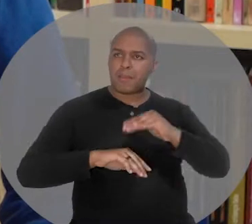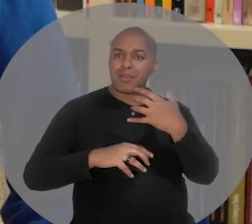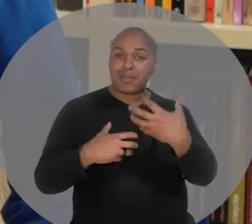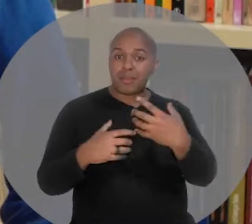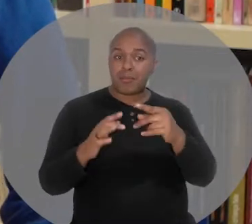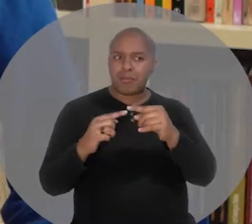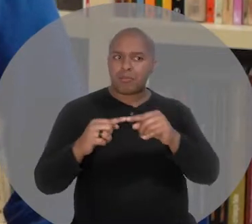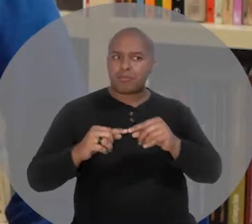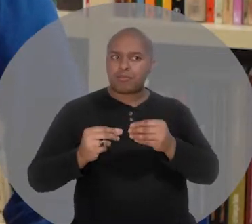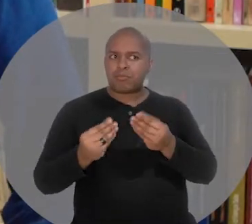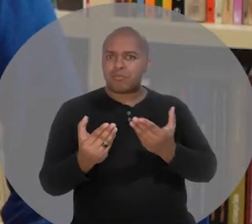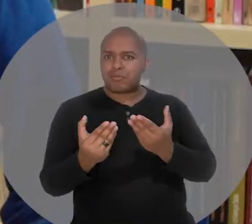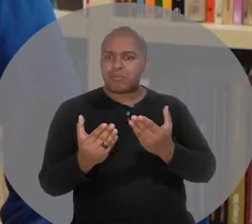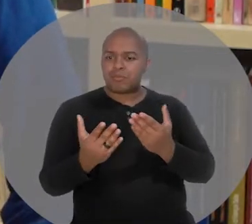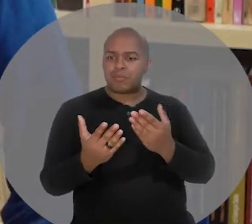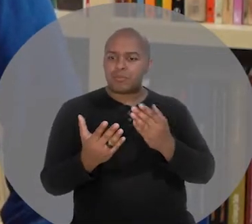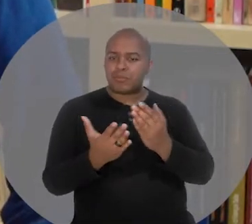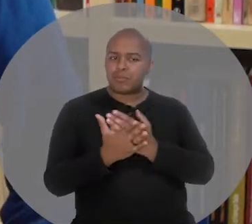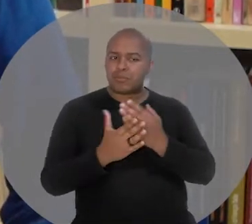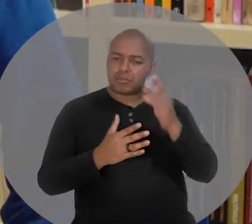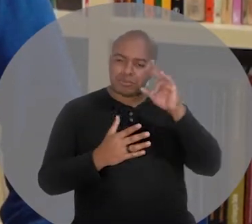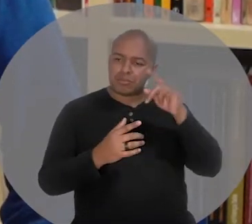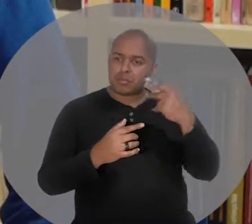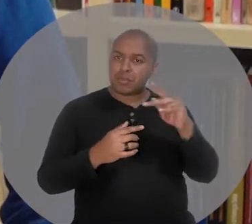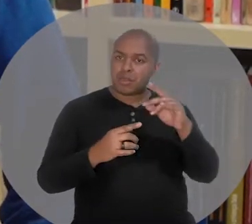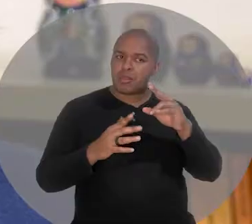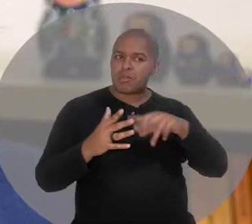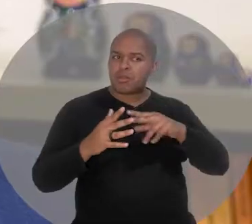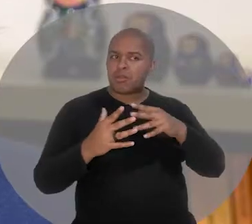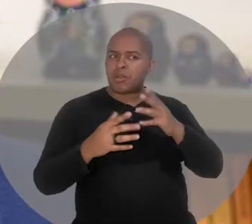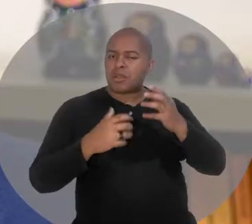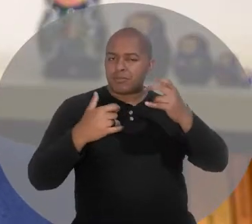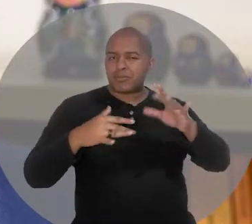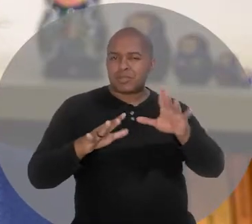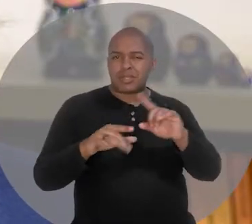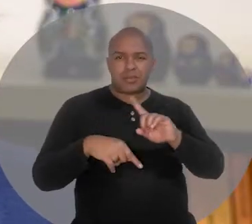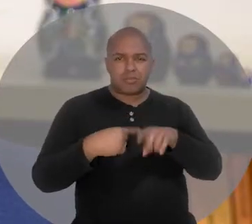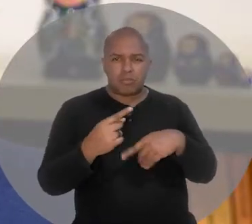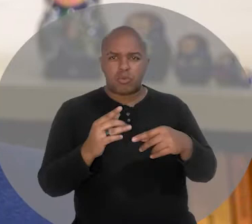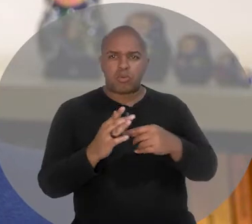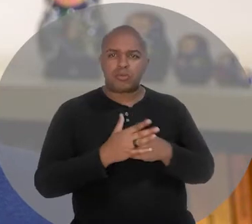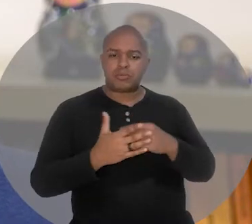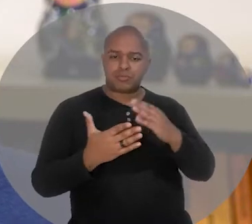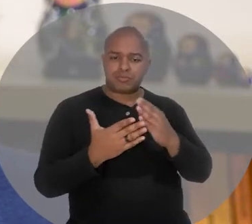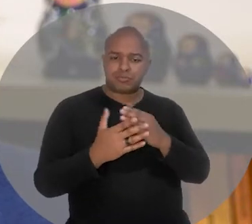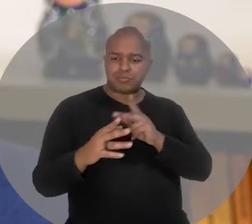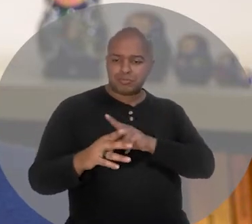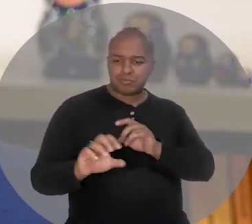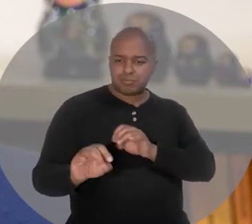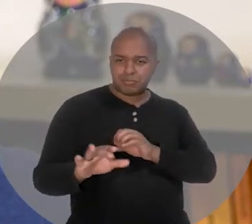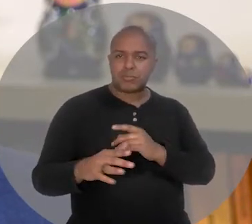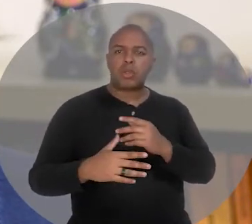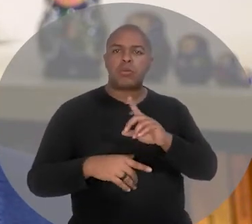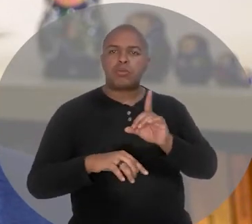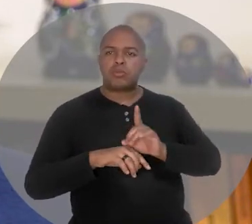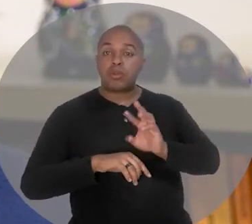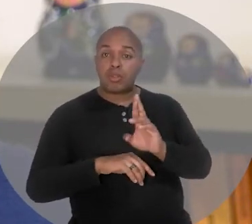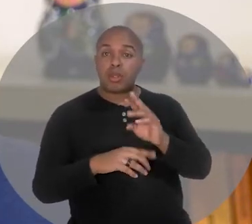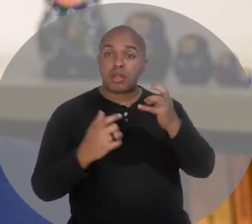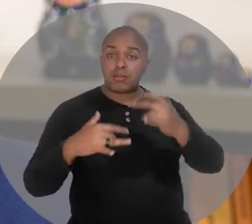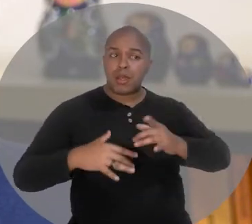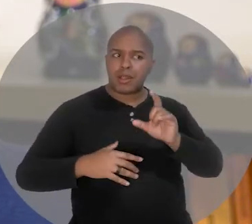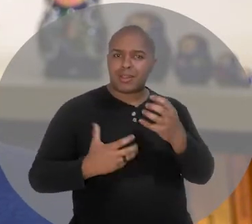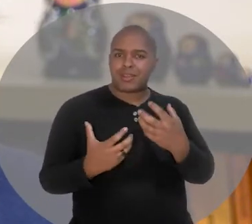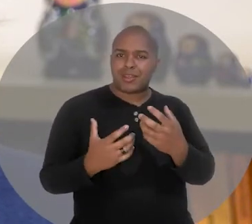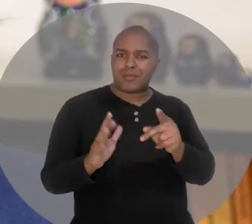ela mais queria deixar como legado para ela. E isso ela falou já depois da livre-docência, depois do